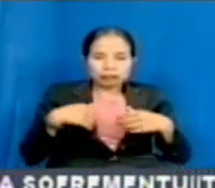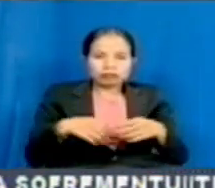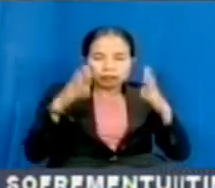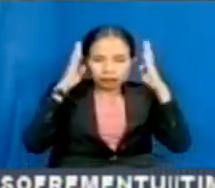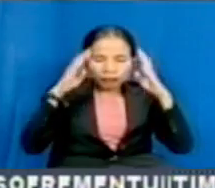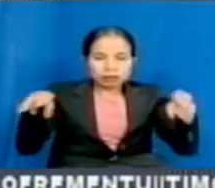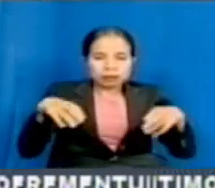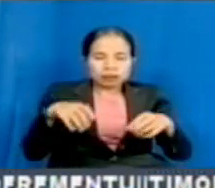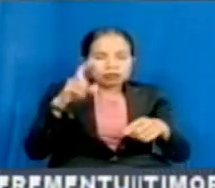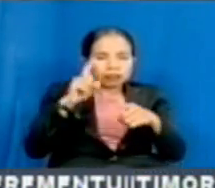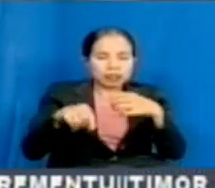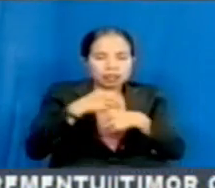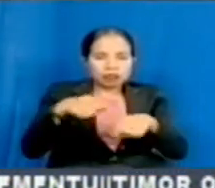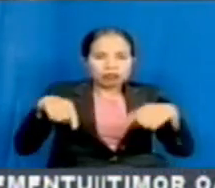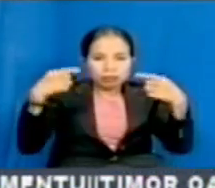distúrbio.